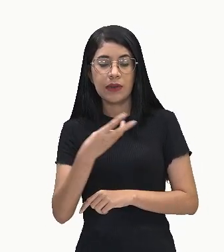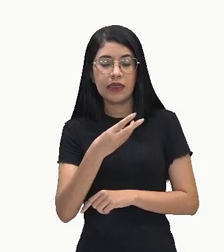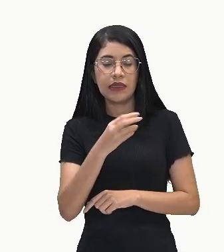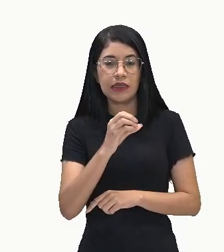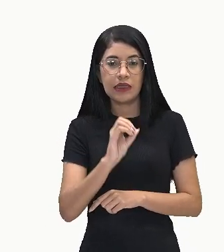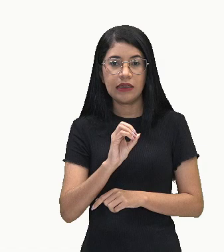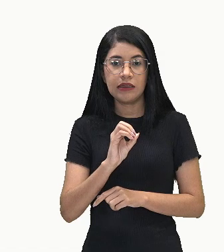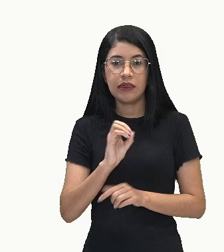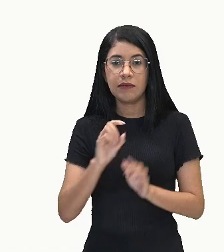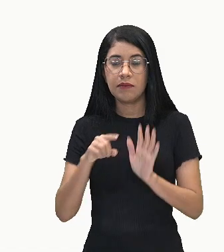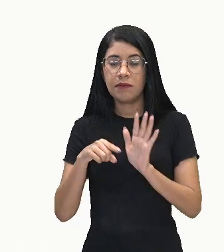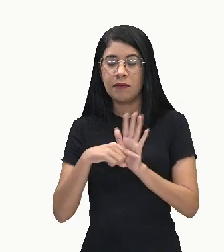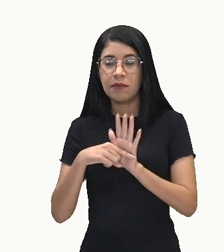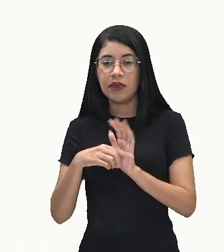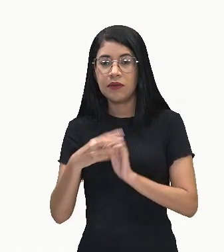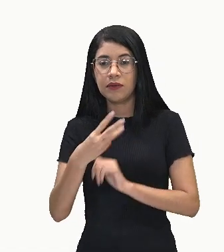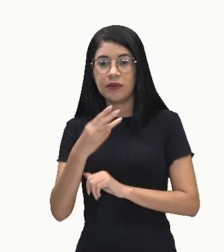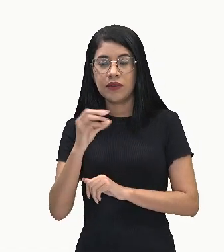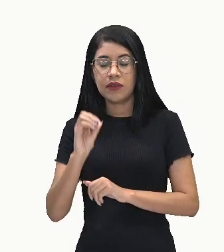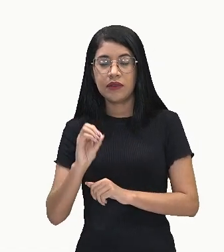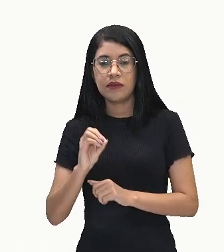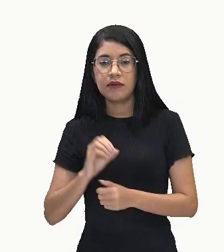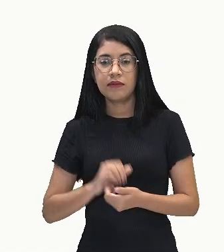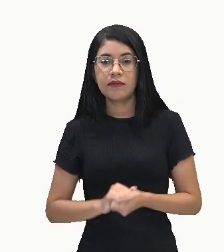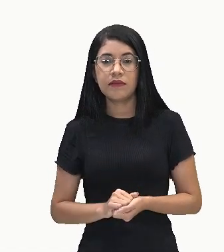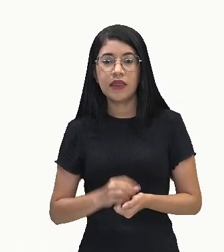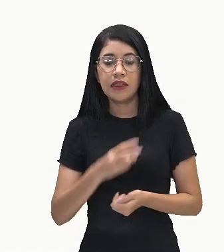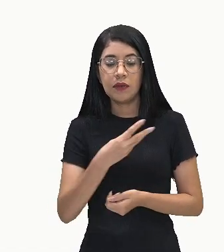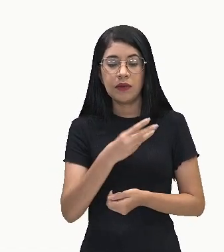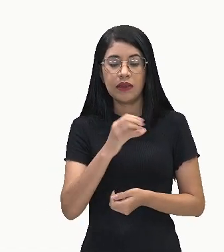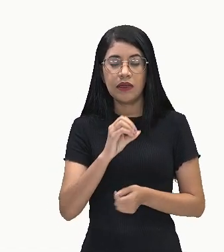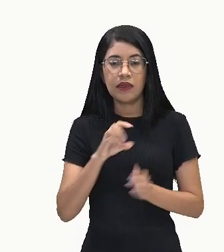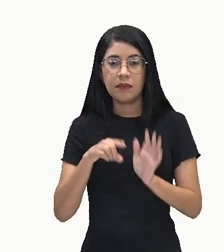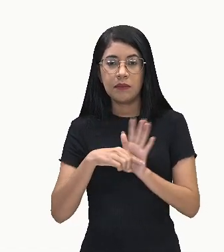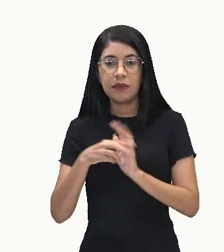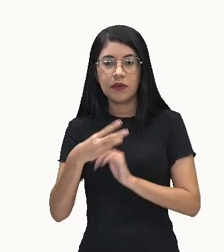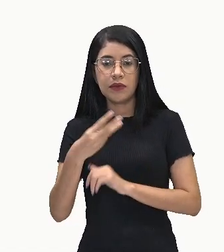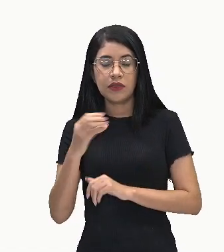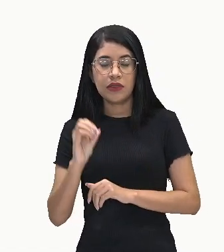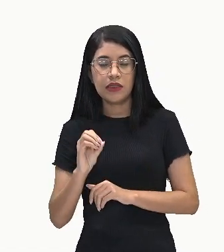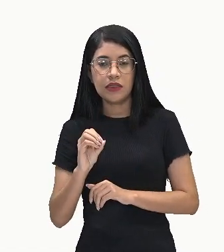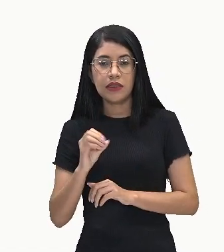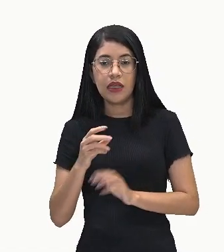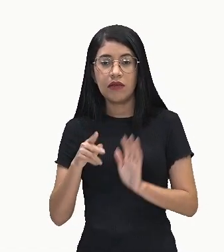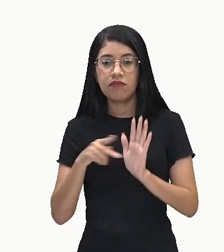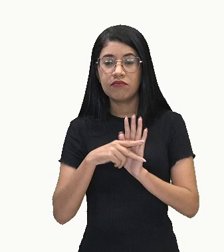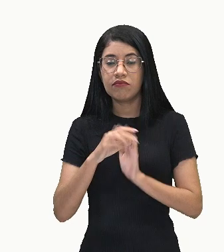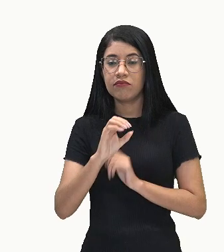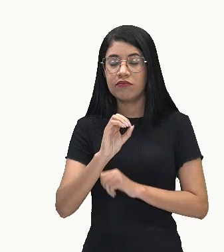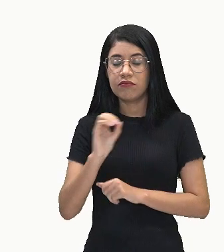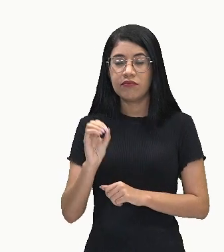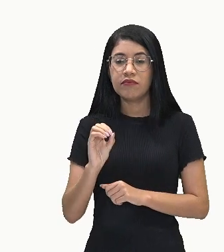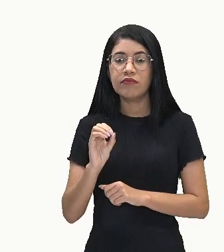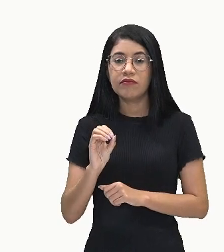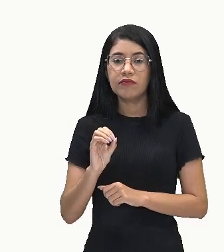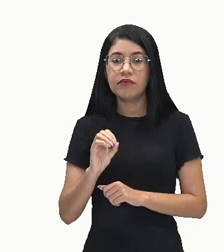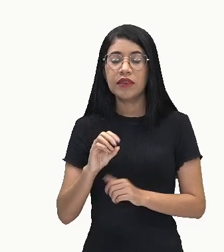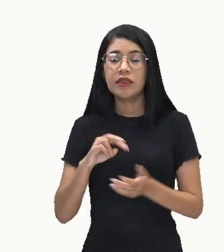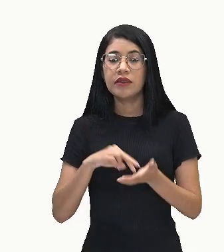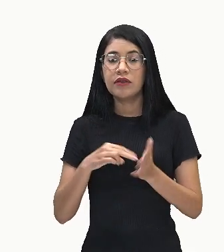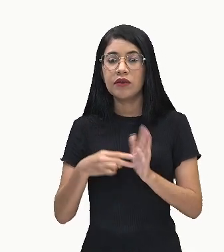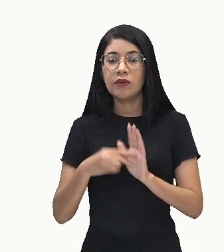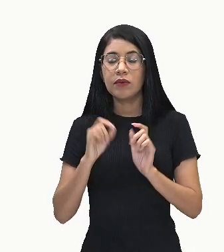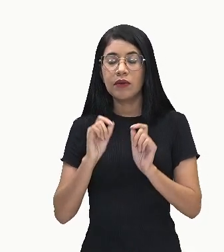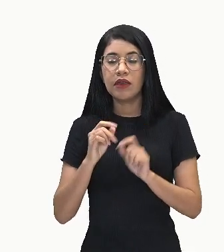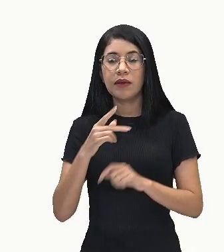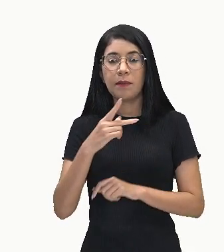E eu vou ter 30 menos 30. E 30 menos 30 é igual a 0. Ou seja, P de menos